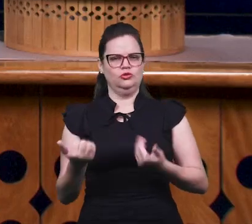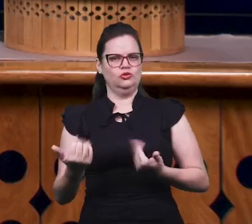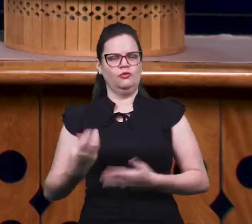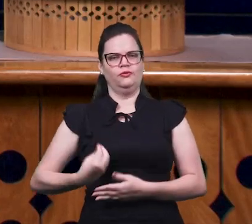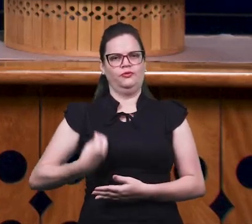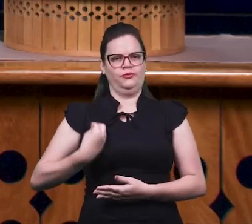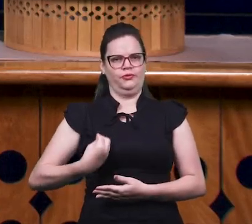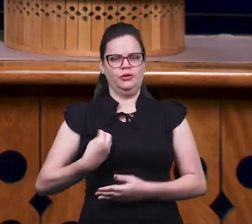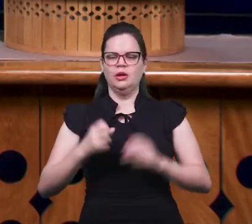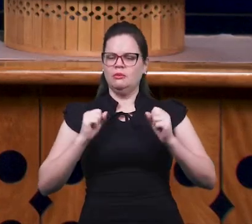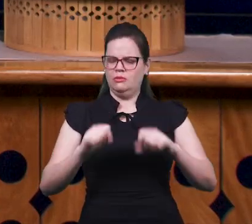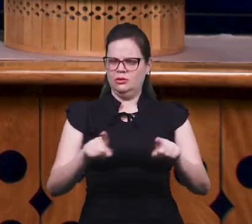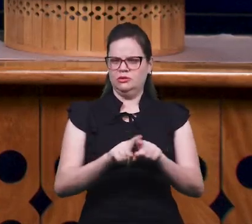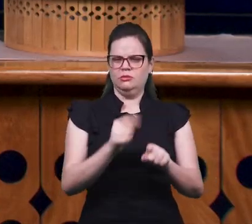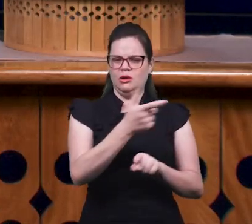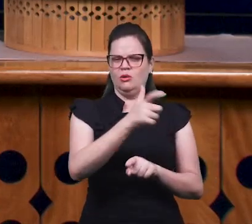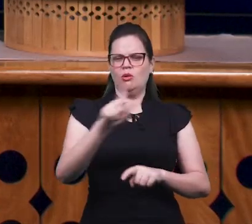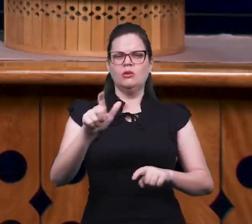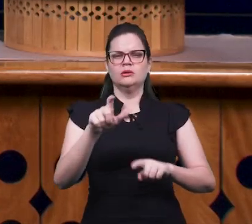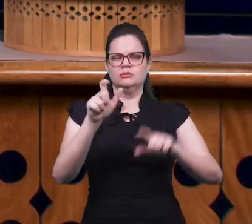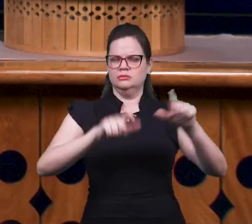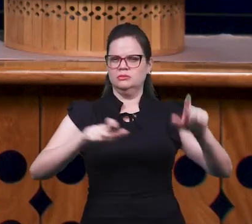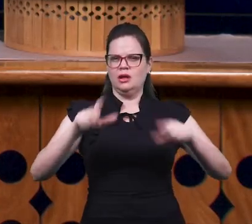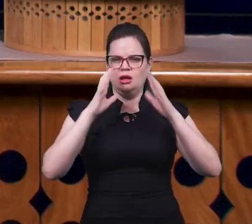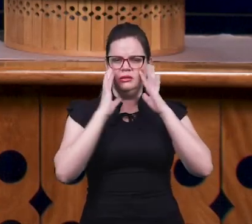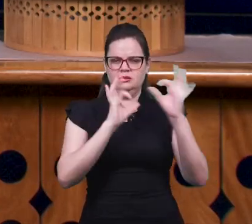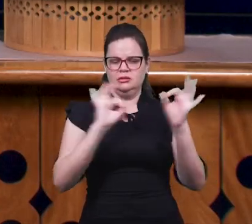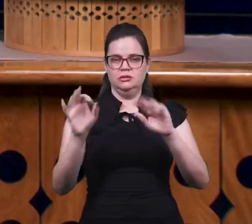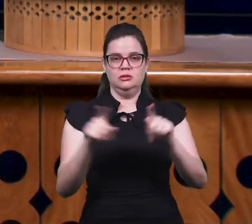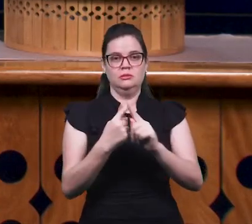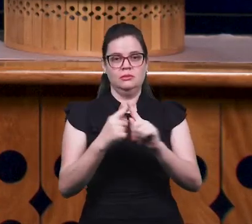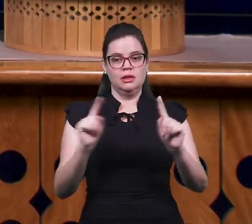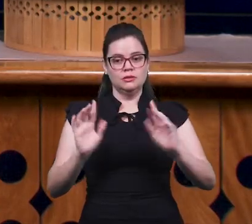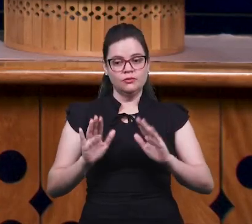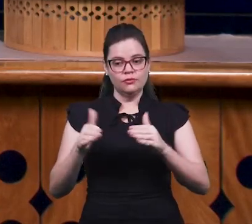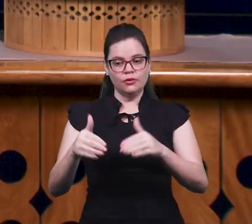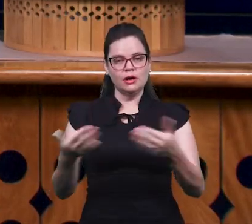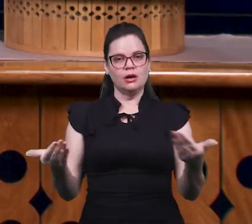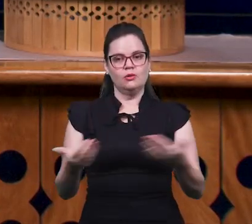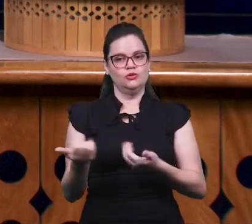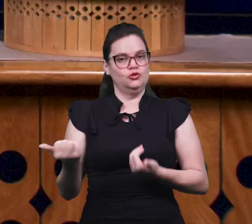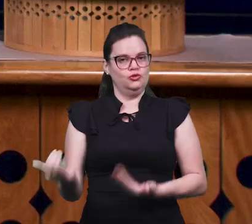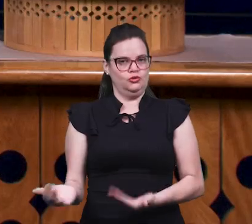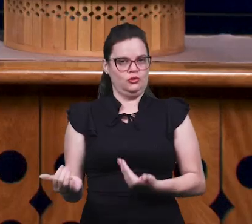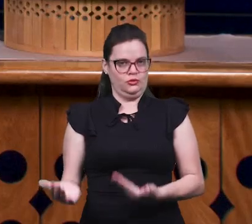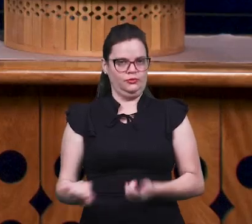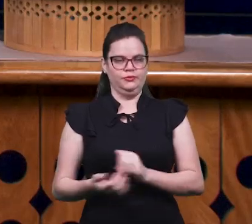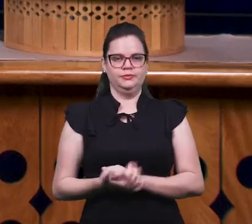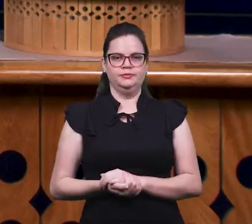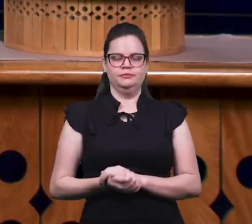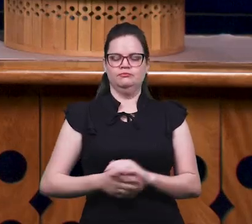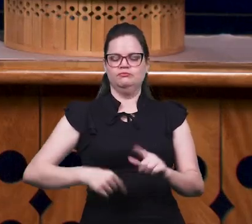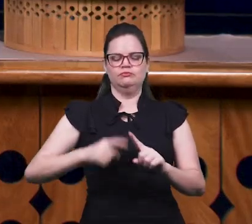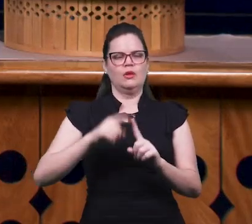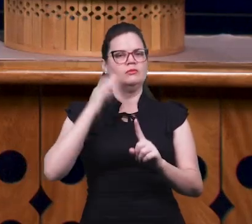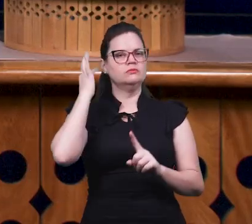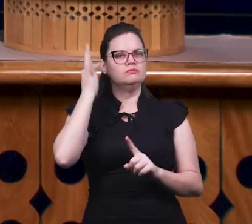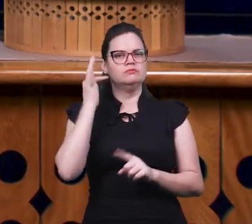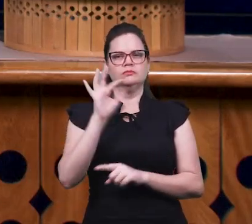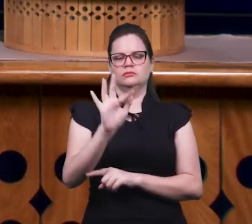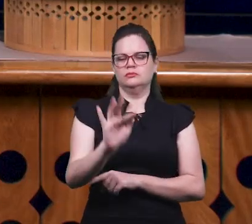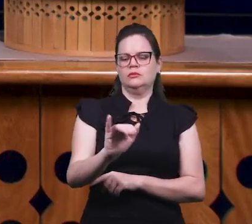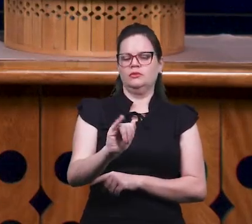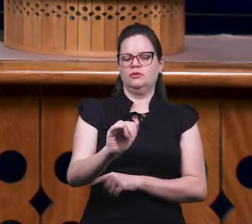mas nós vamos aqui focar na situação dos jovens, né? Para essa palavra de hoje, nós vamos ler aqui Colossenses